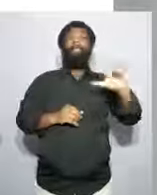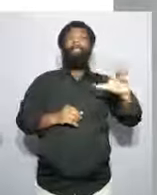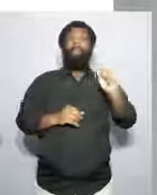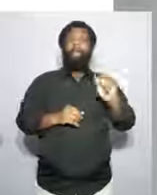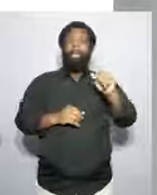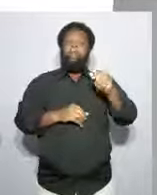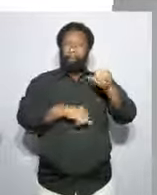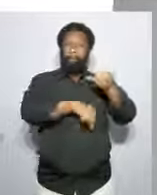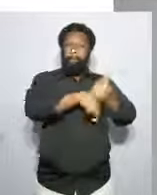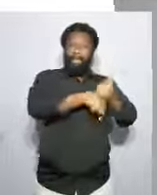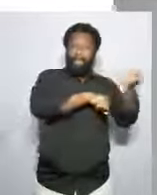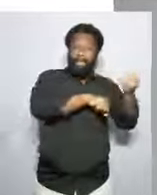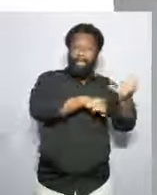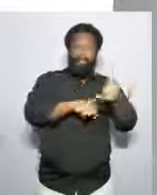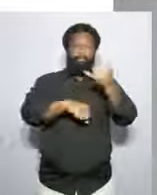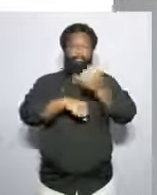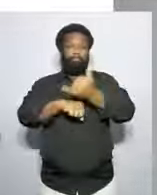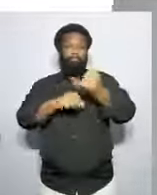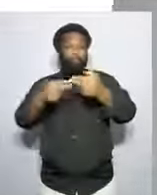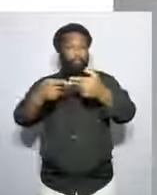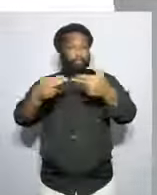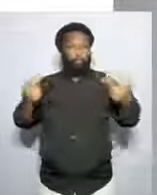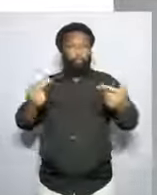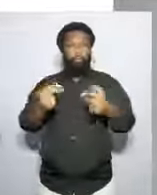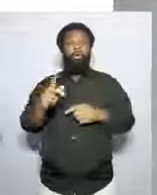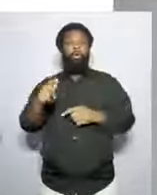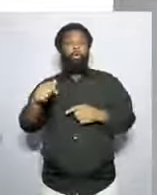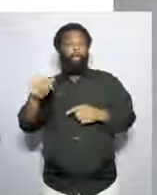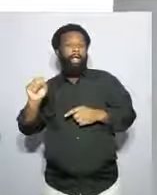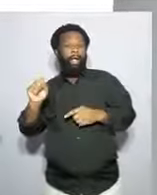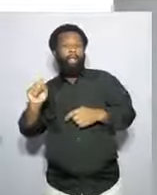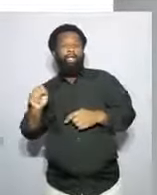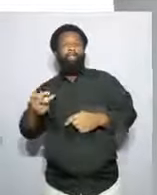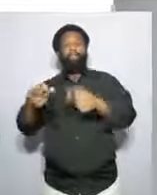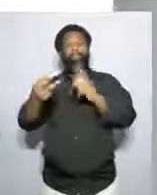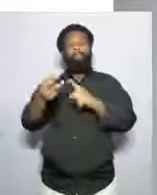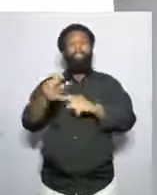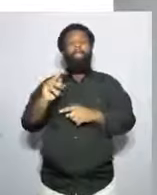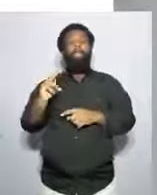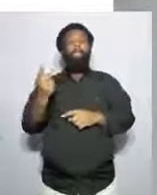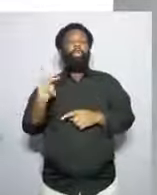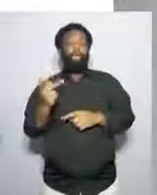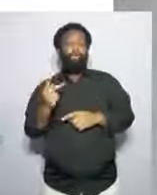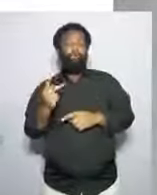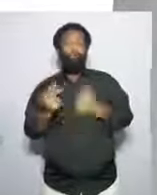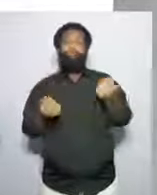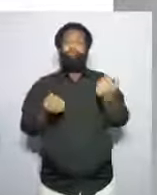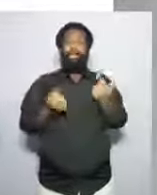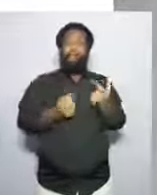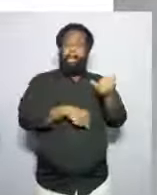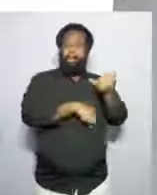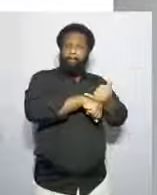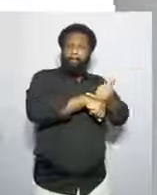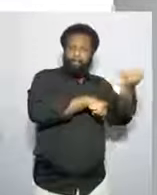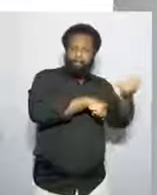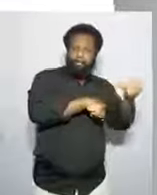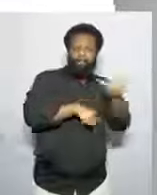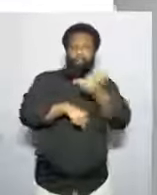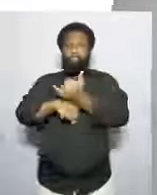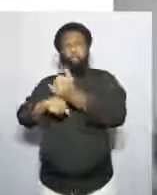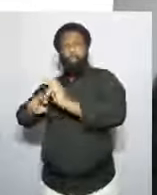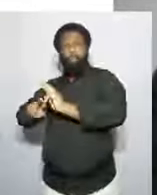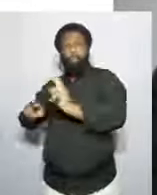metais, gases nobres e hidrogênio. Vamos primeiro falar da diferença dos ametais para os metais.